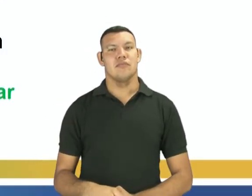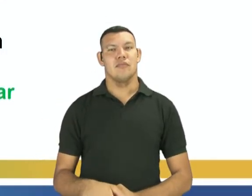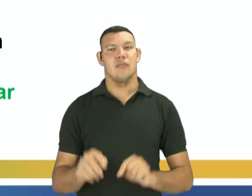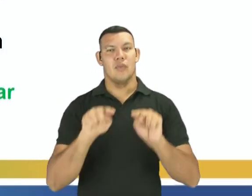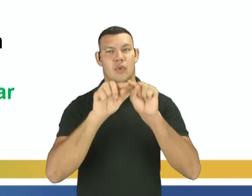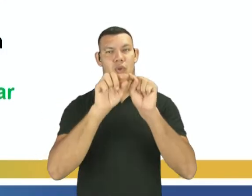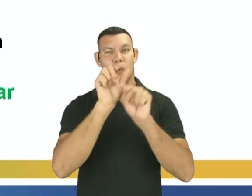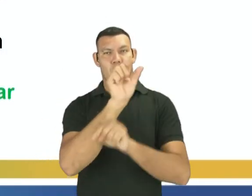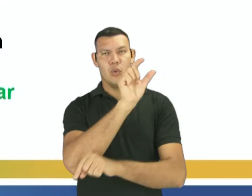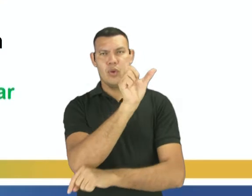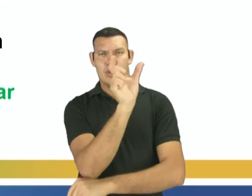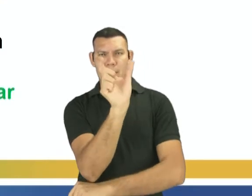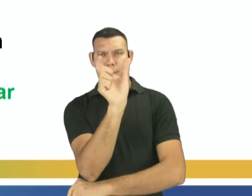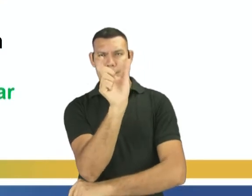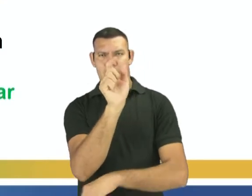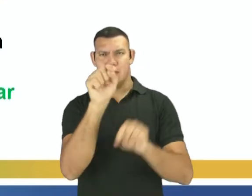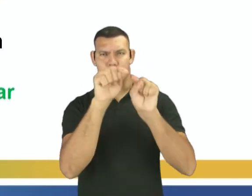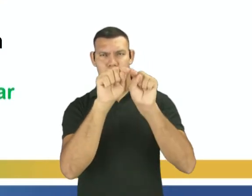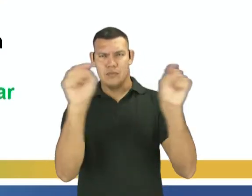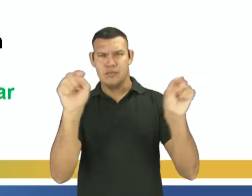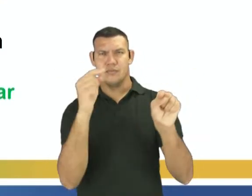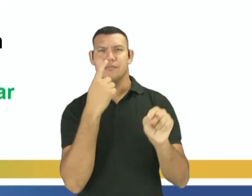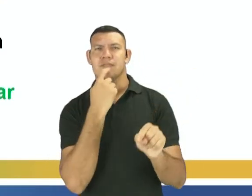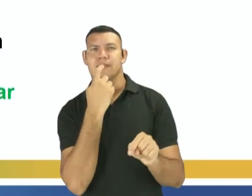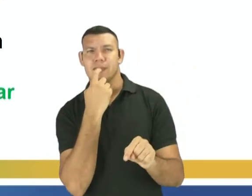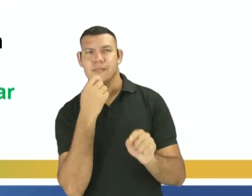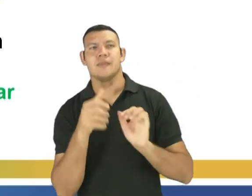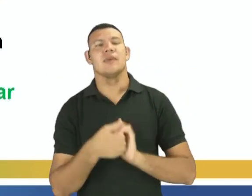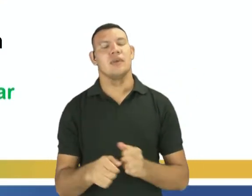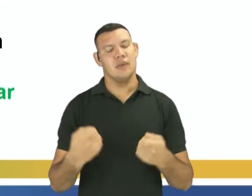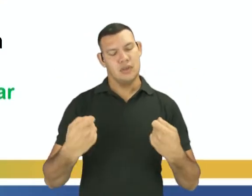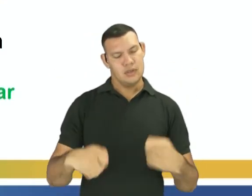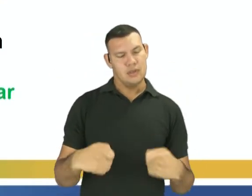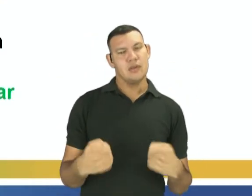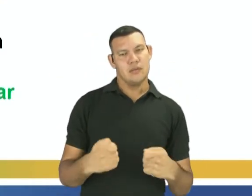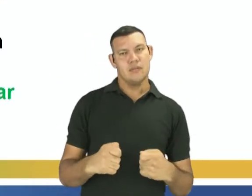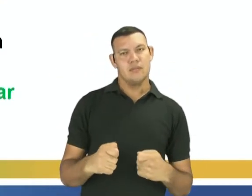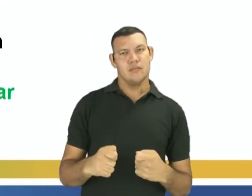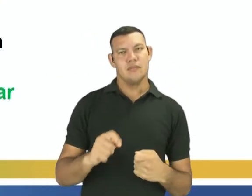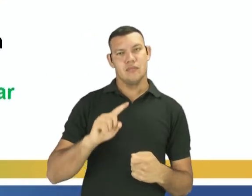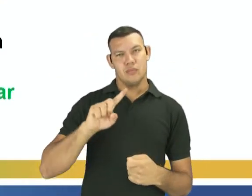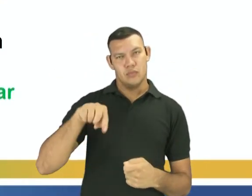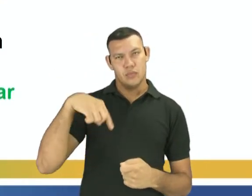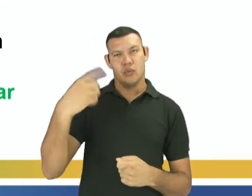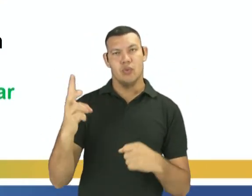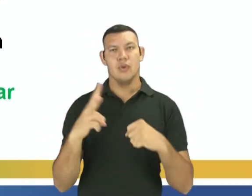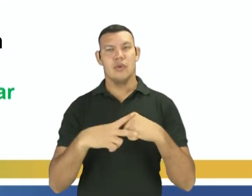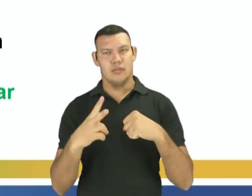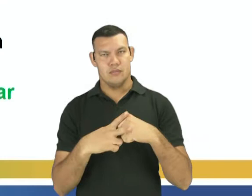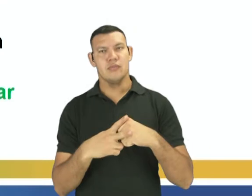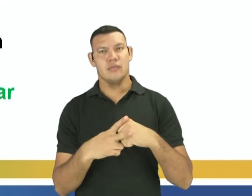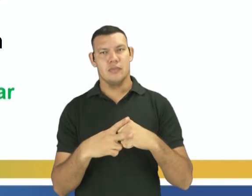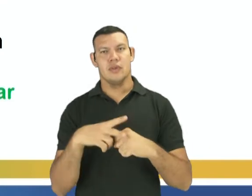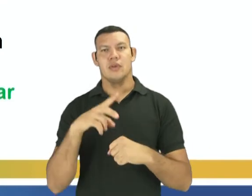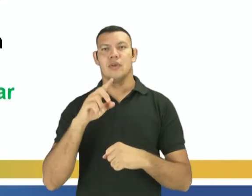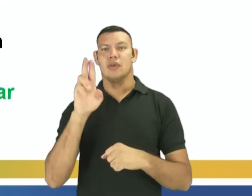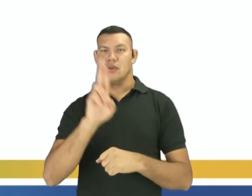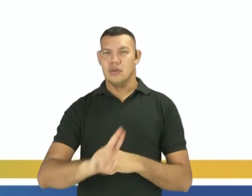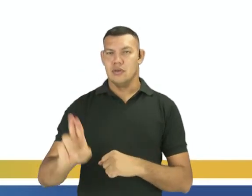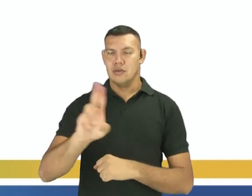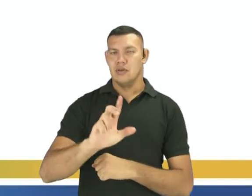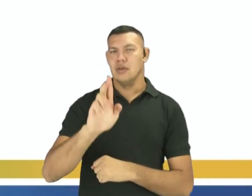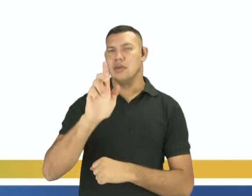enjoy, consider, mind e miss. Todos eles exigem que o próximo verbo seja usado no